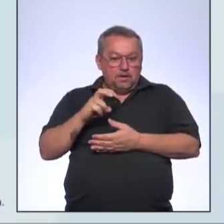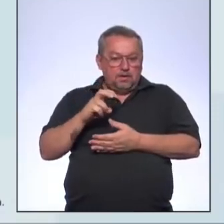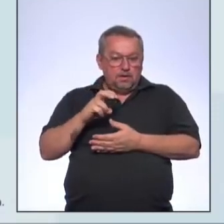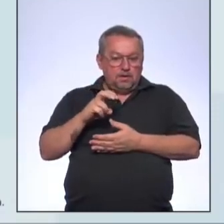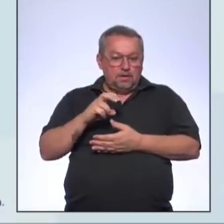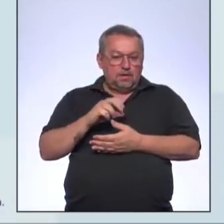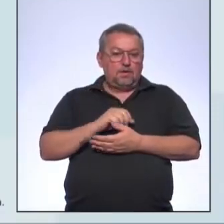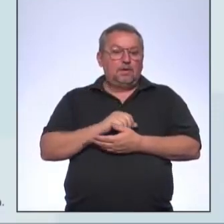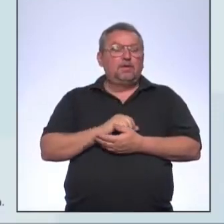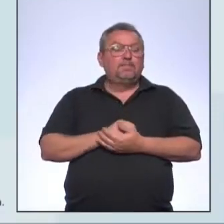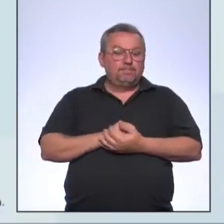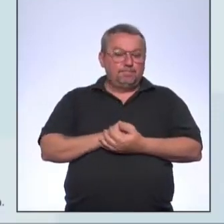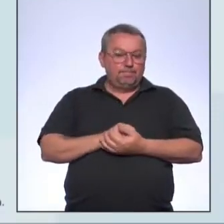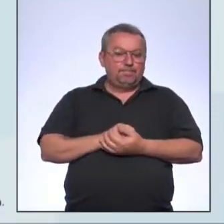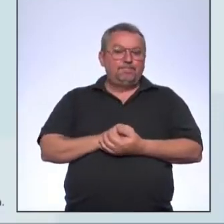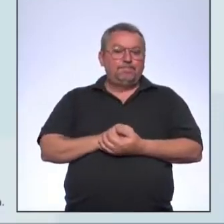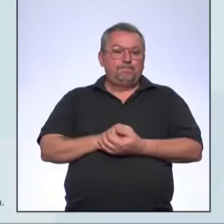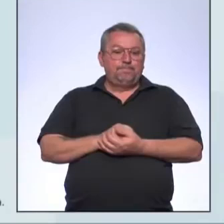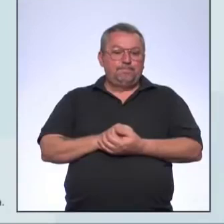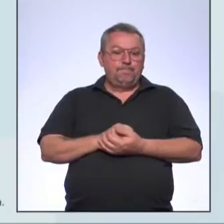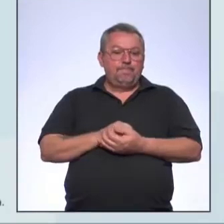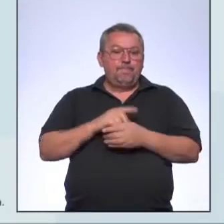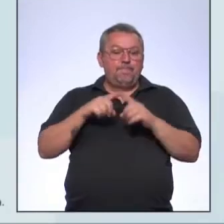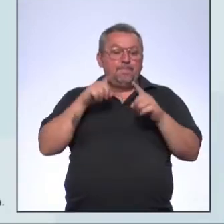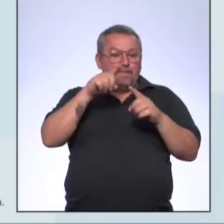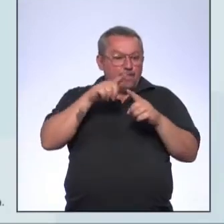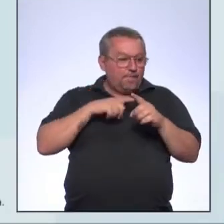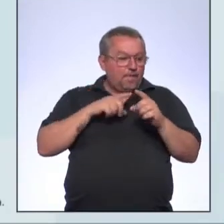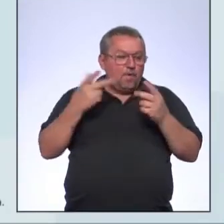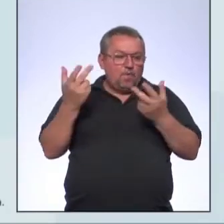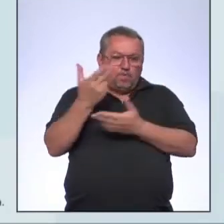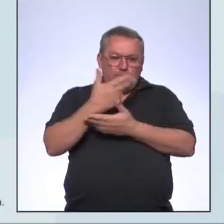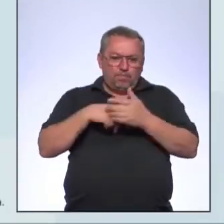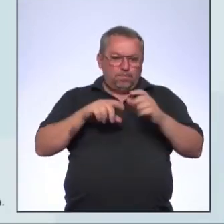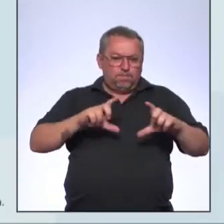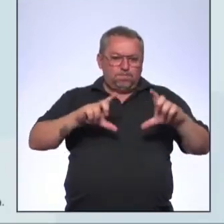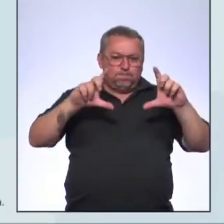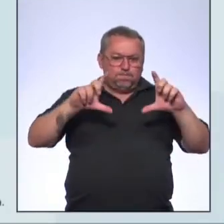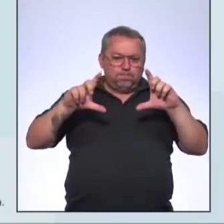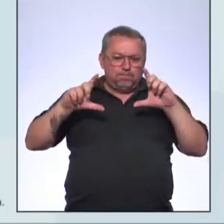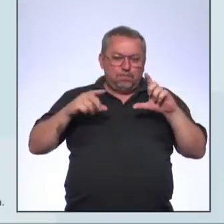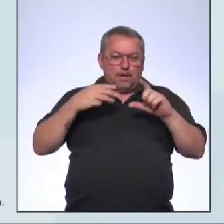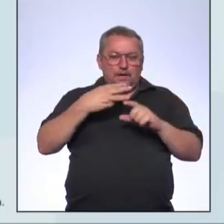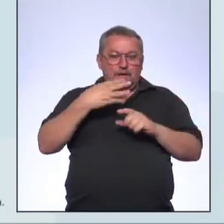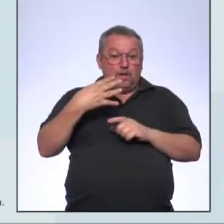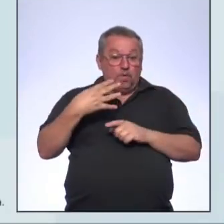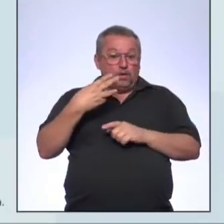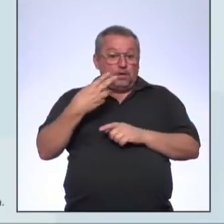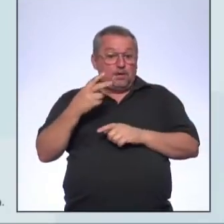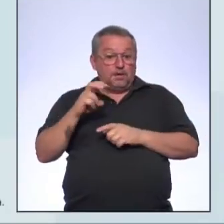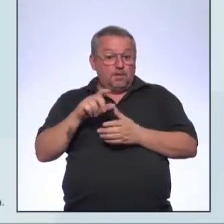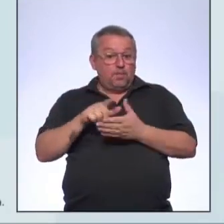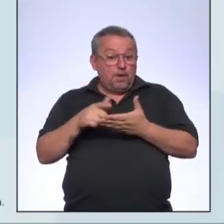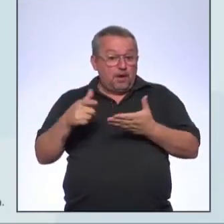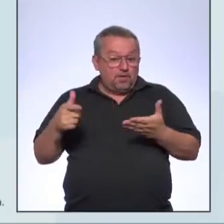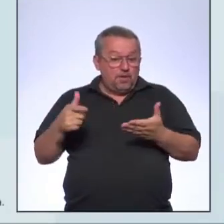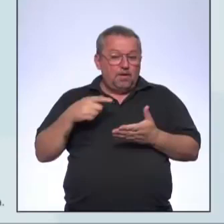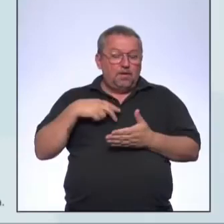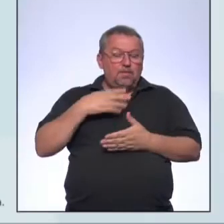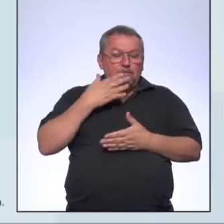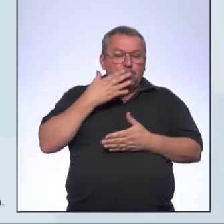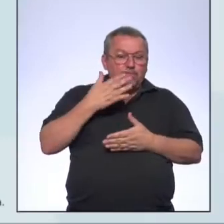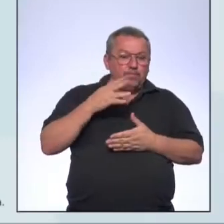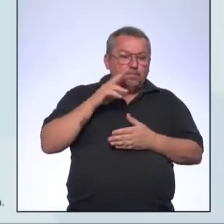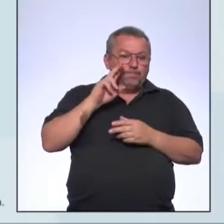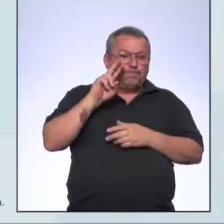Page 34 and 35. Tá? Isso aqui é um recorte da página 34 e 35. Eu vou pedir para vocês darem uma